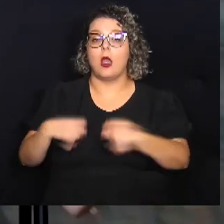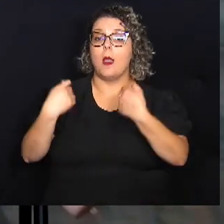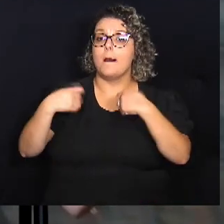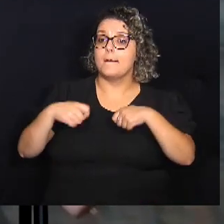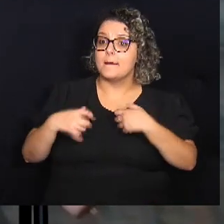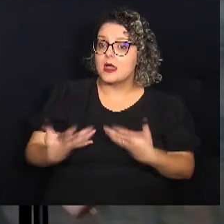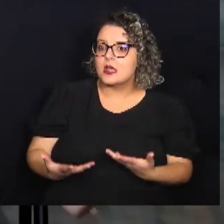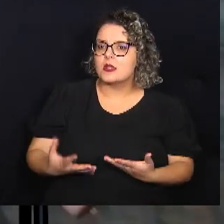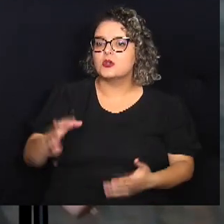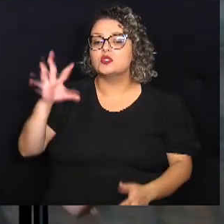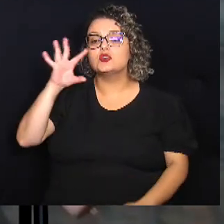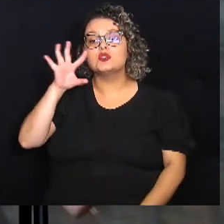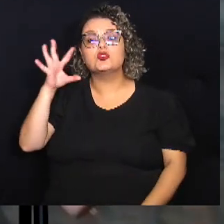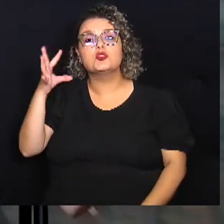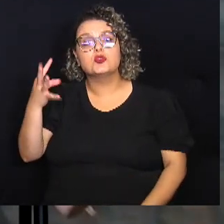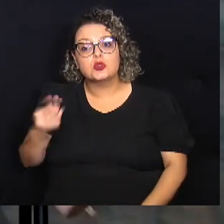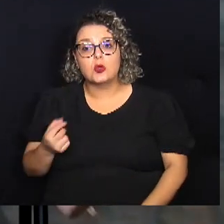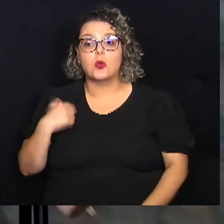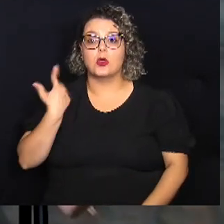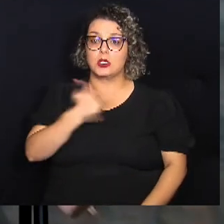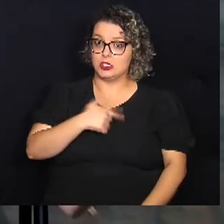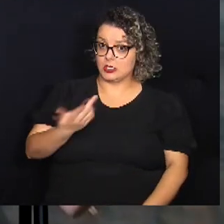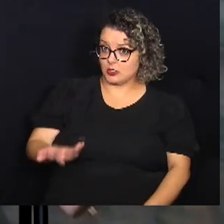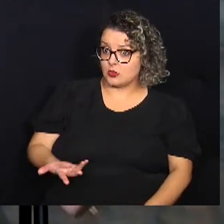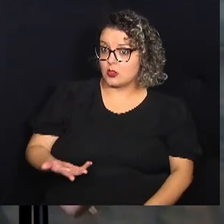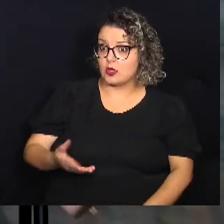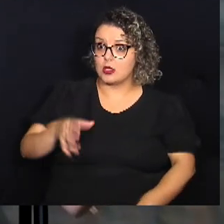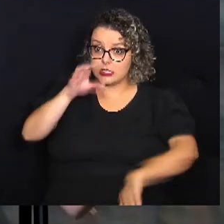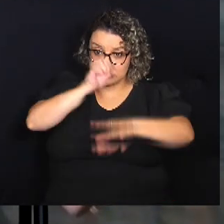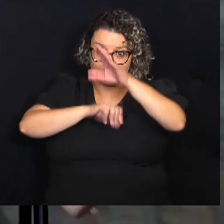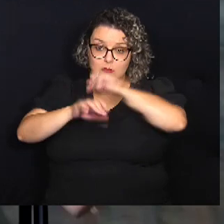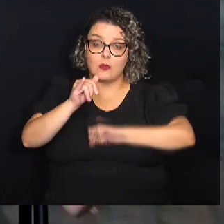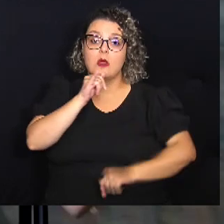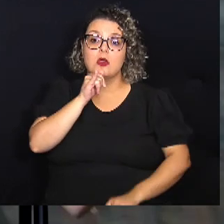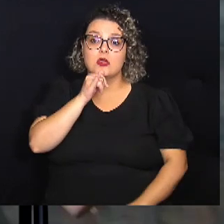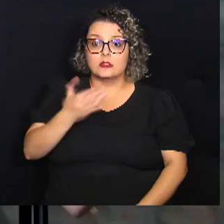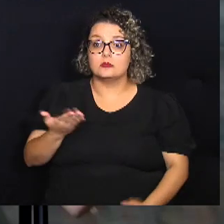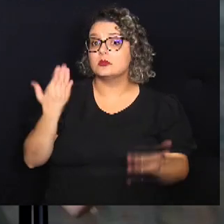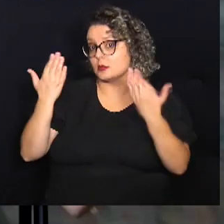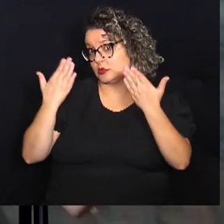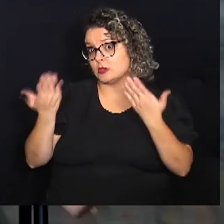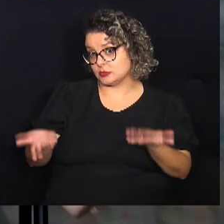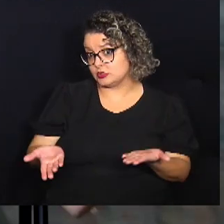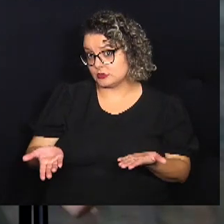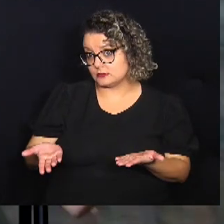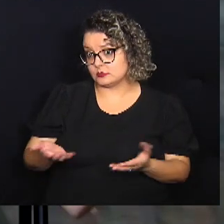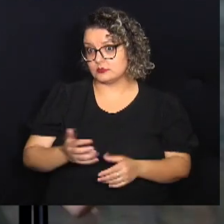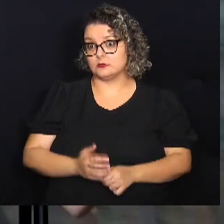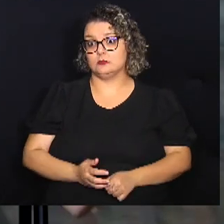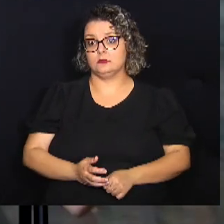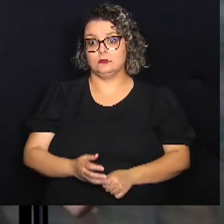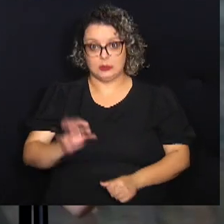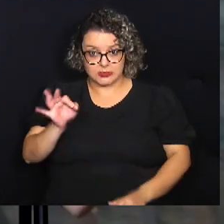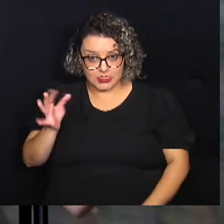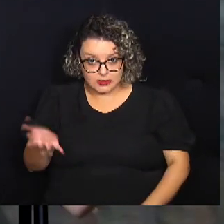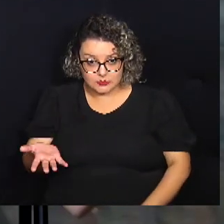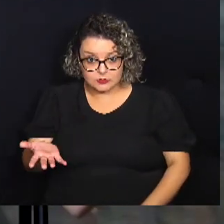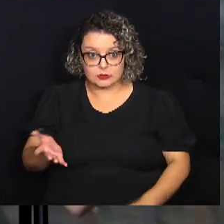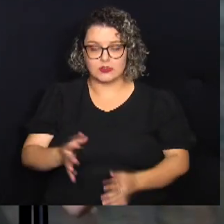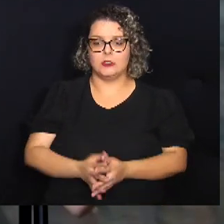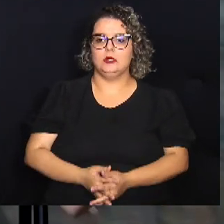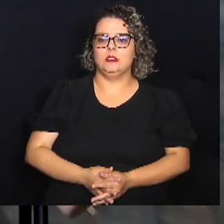de conhecimentos que a gente adquire, por exemplo, na psicologia. Tá certo?